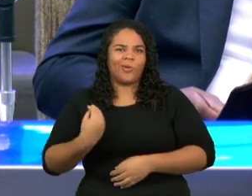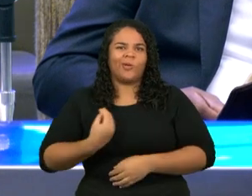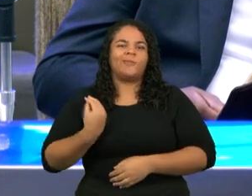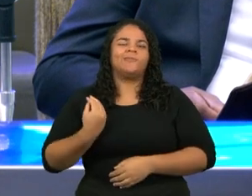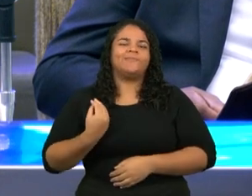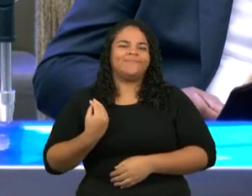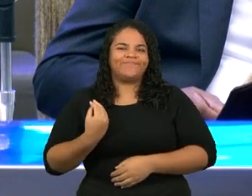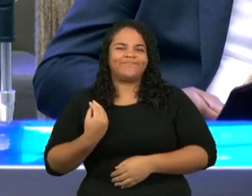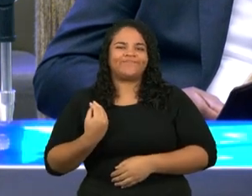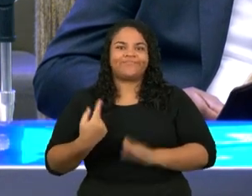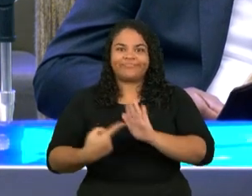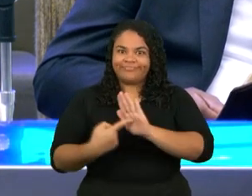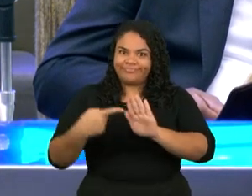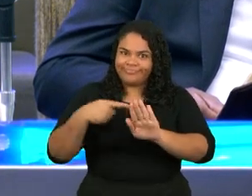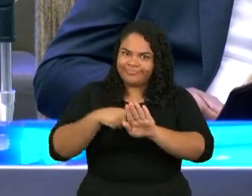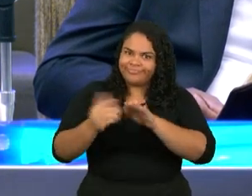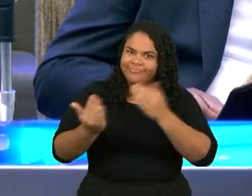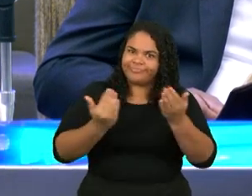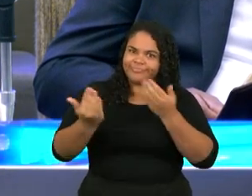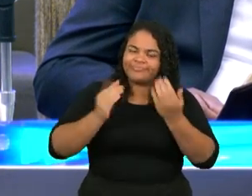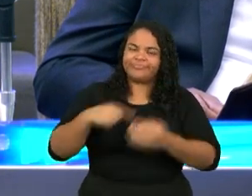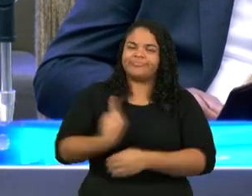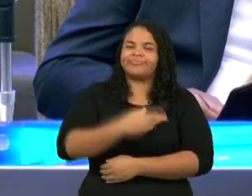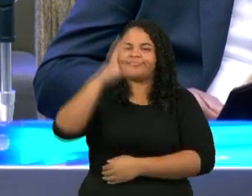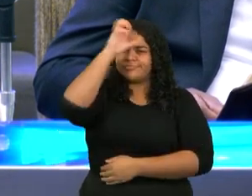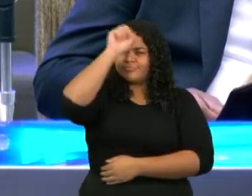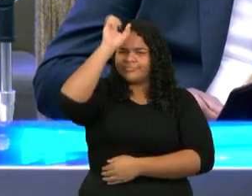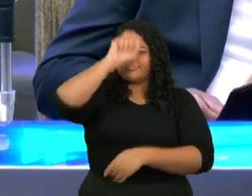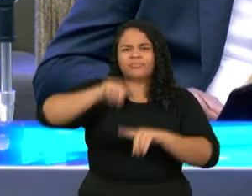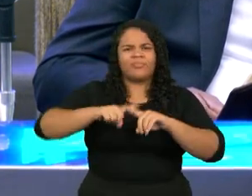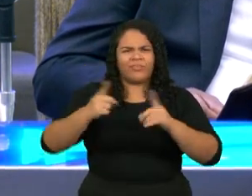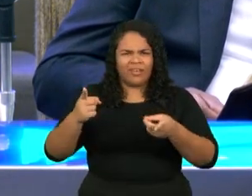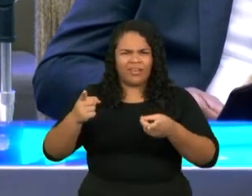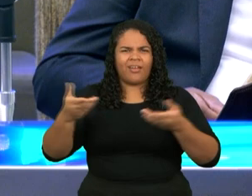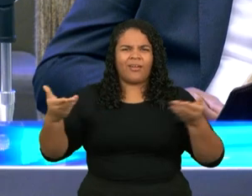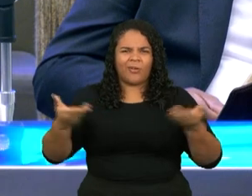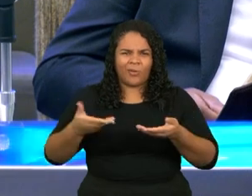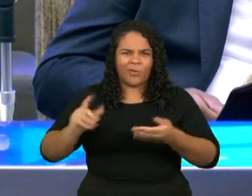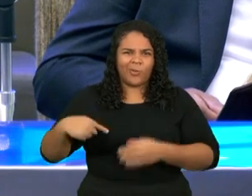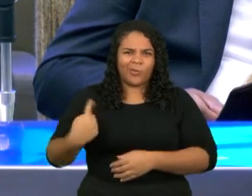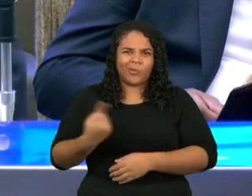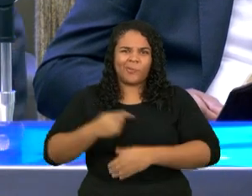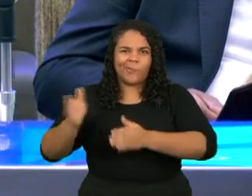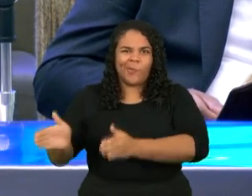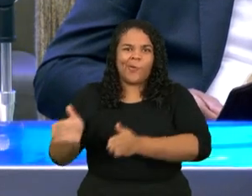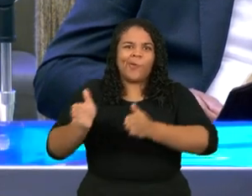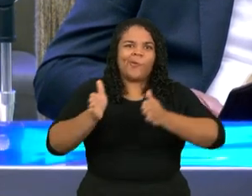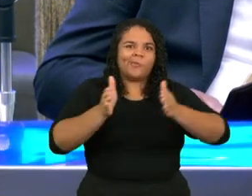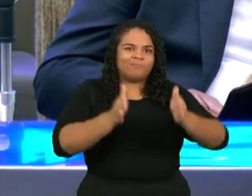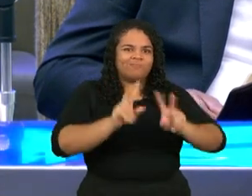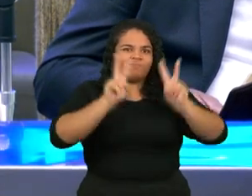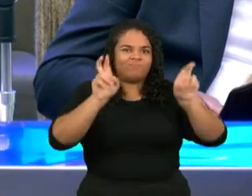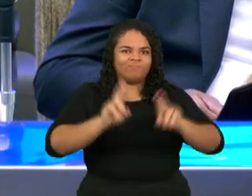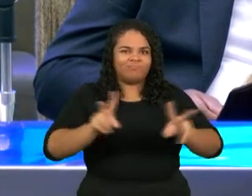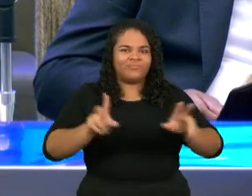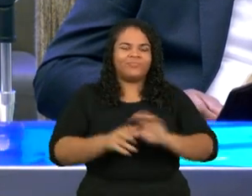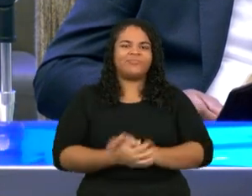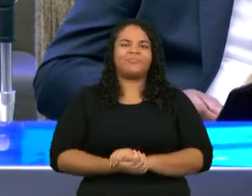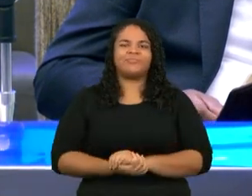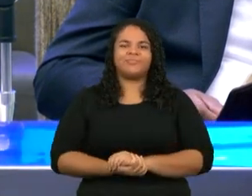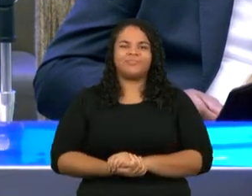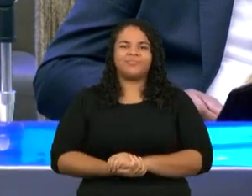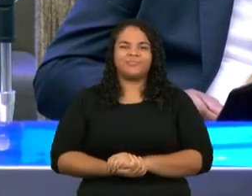nós queremos adiantar o nosso estudo falando entrando em um segundo